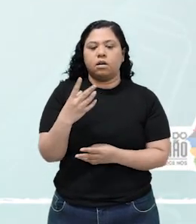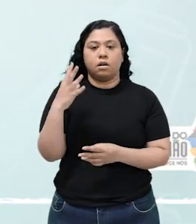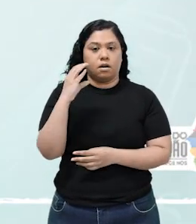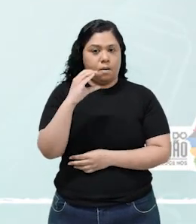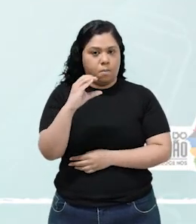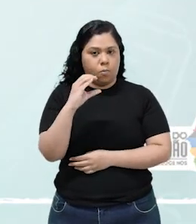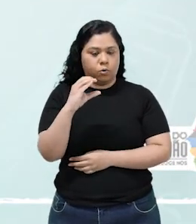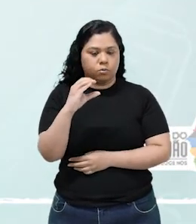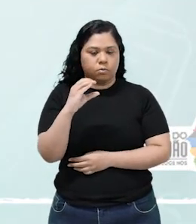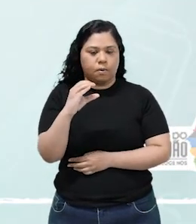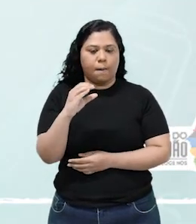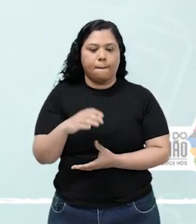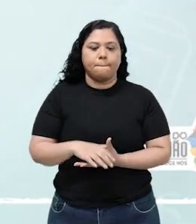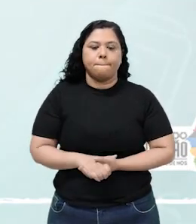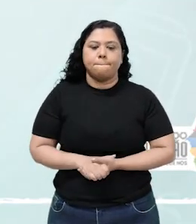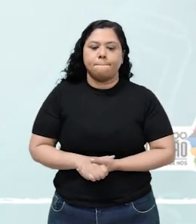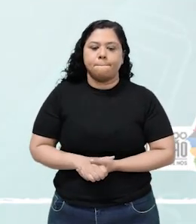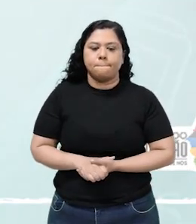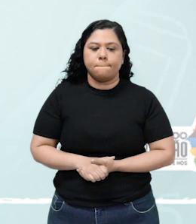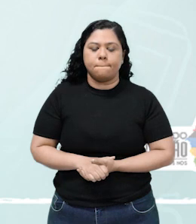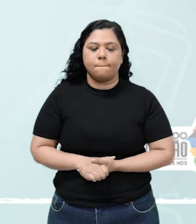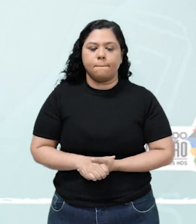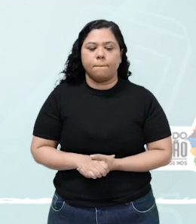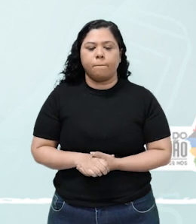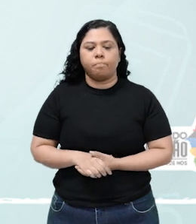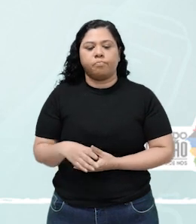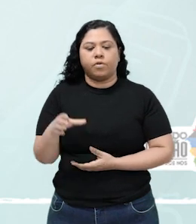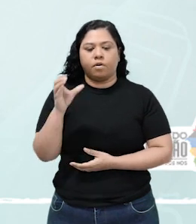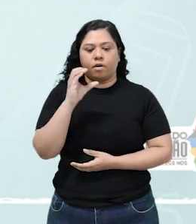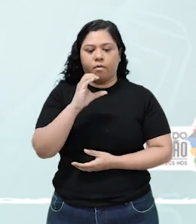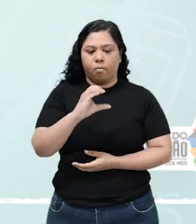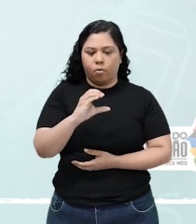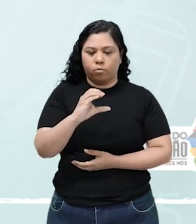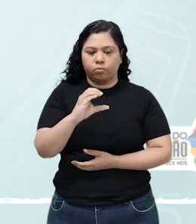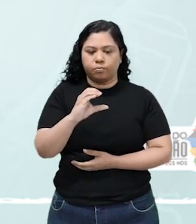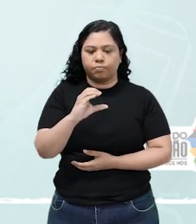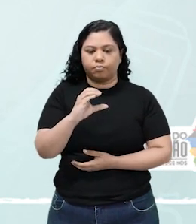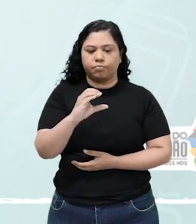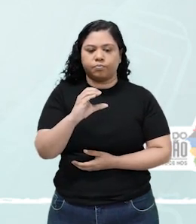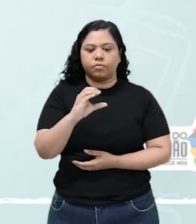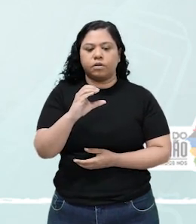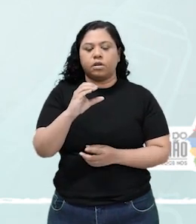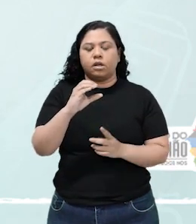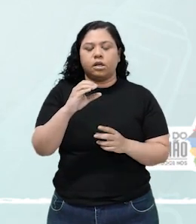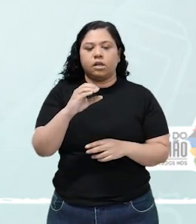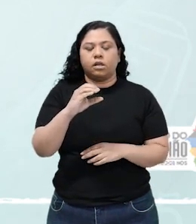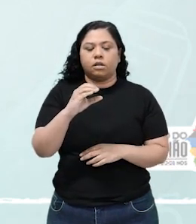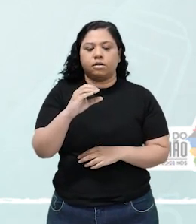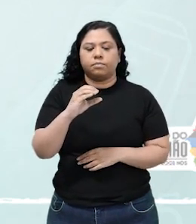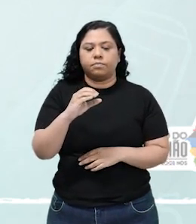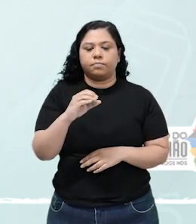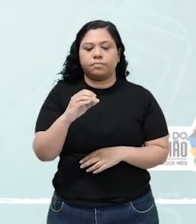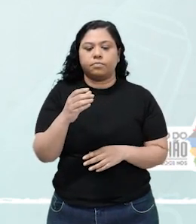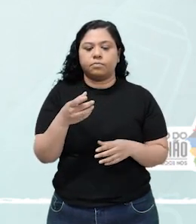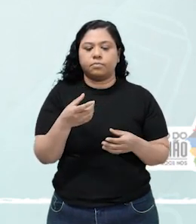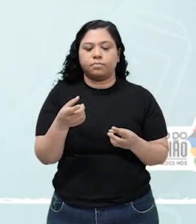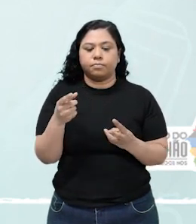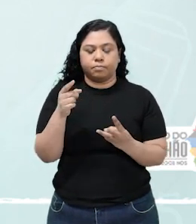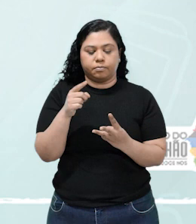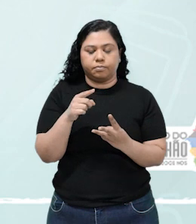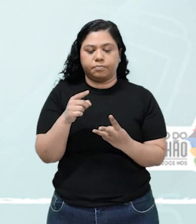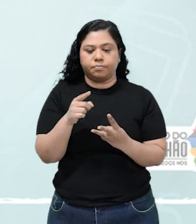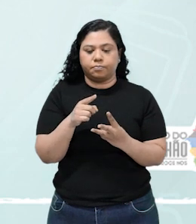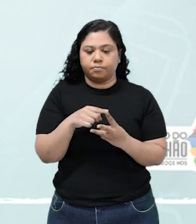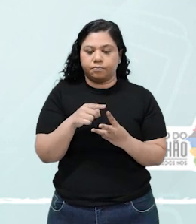observa que entre os carbonos, turma, é ligação simples. Então, ligação simples, o intermediário é -an.